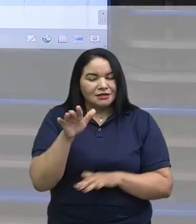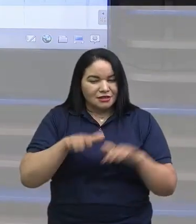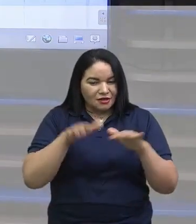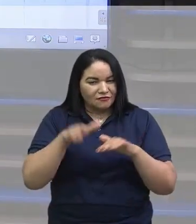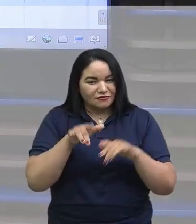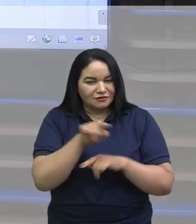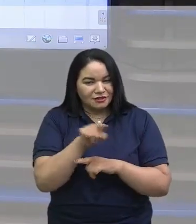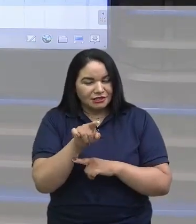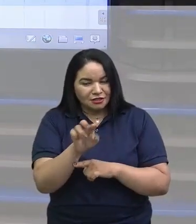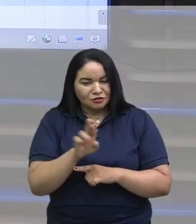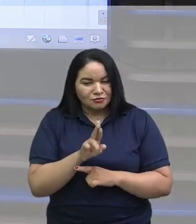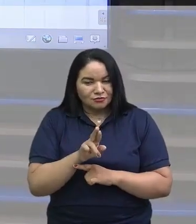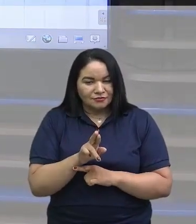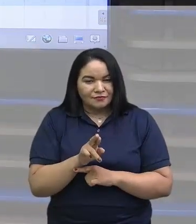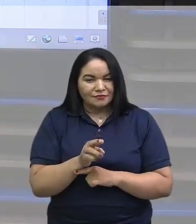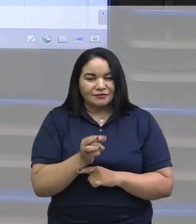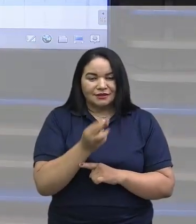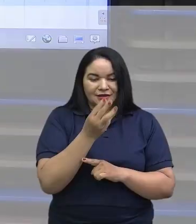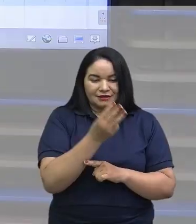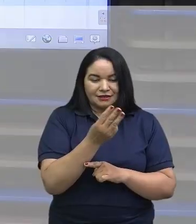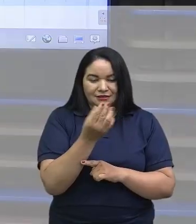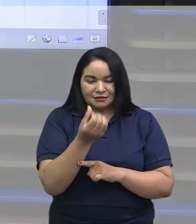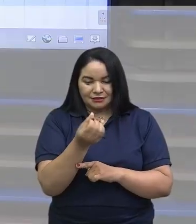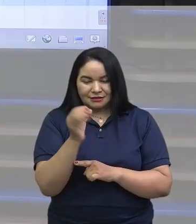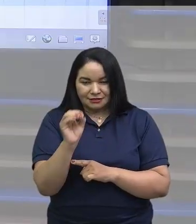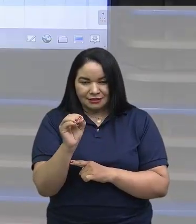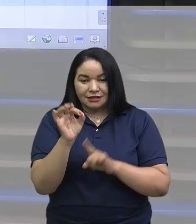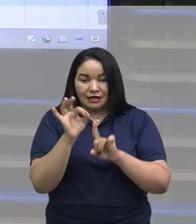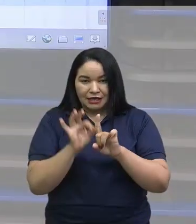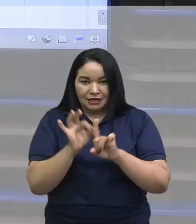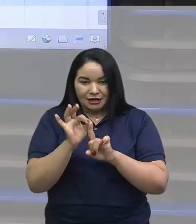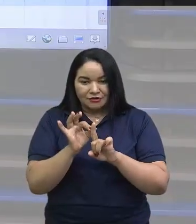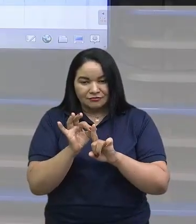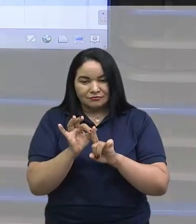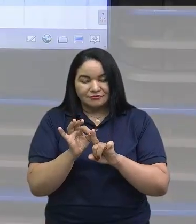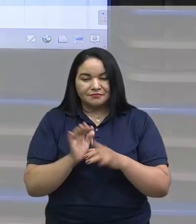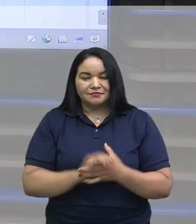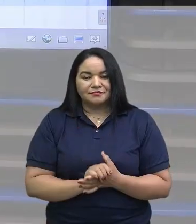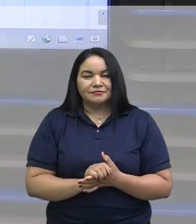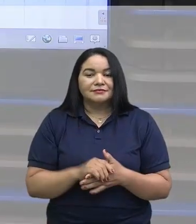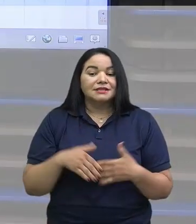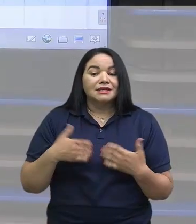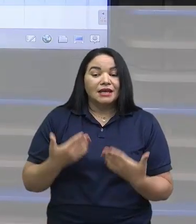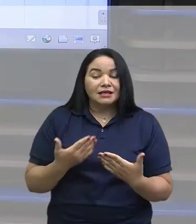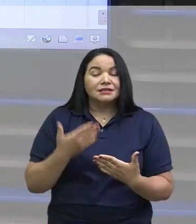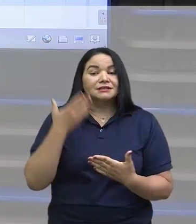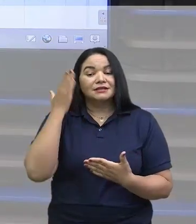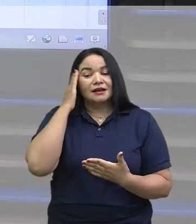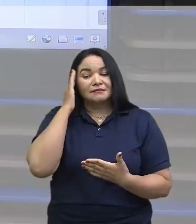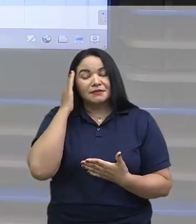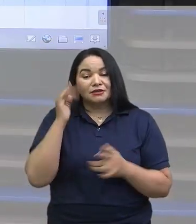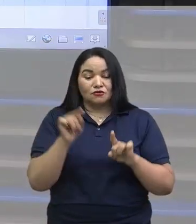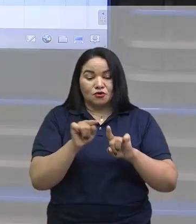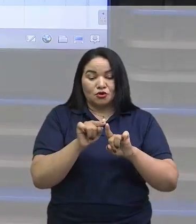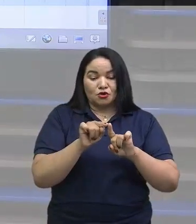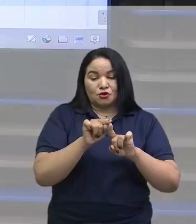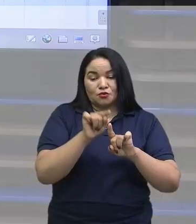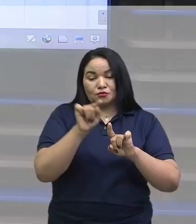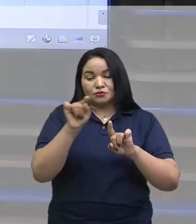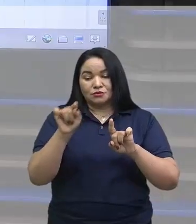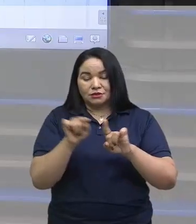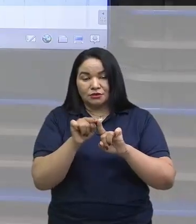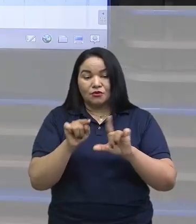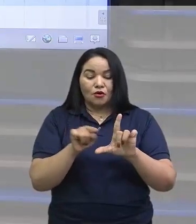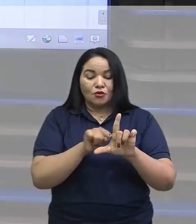né? O círculo completo mede 360 graus. Tudo bem? E aí, sabendo que um círculo